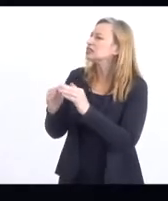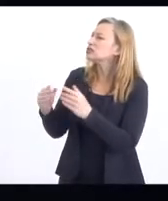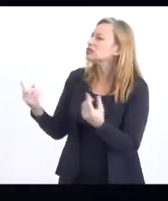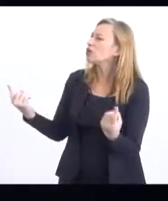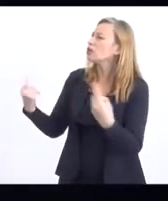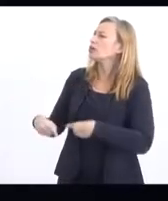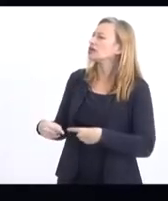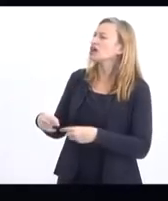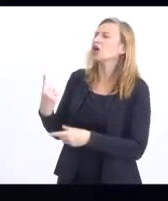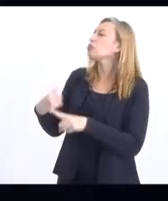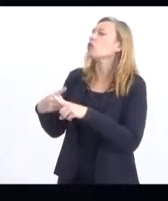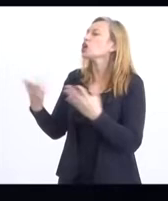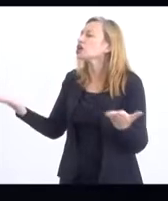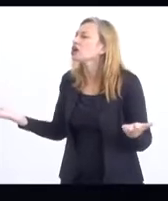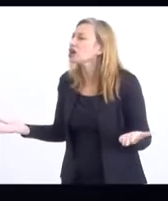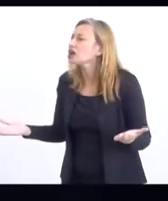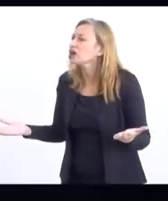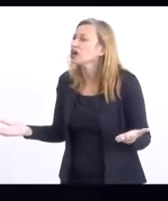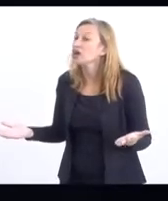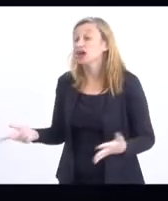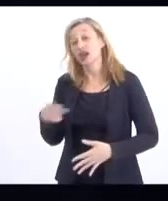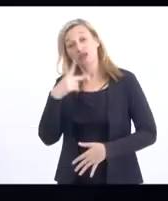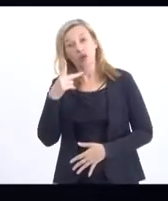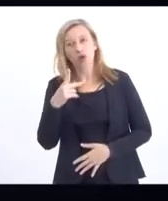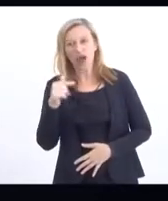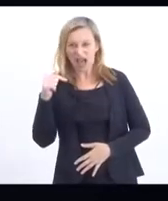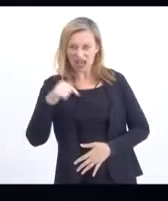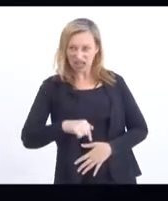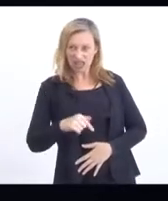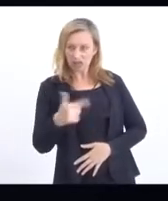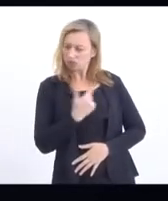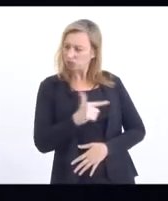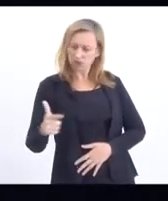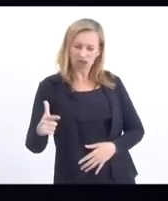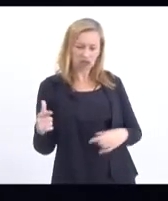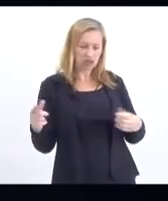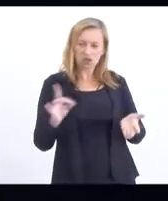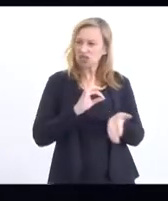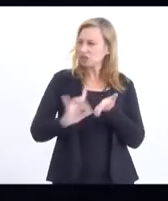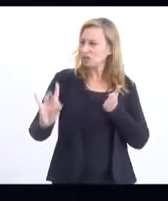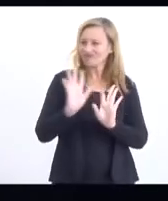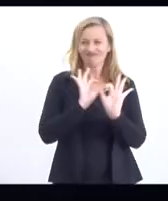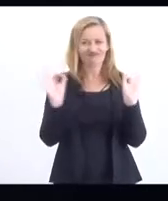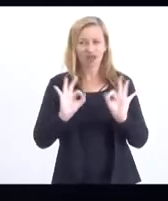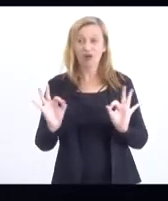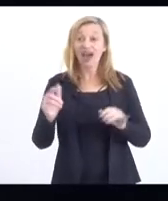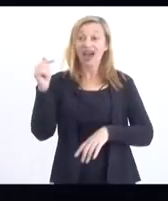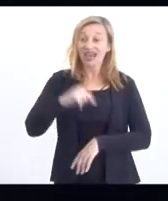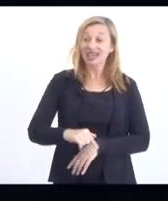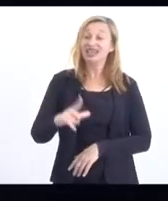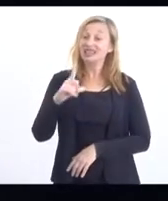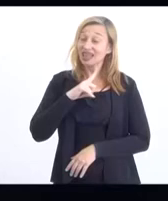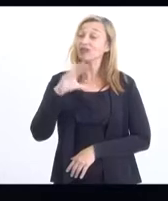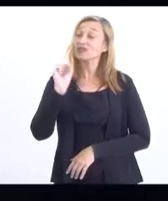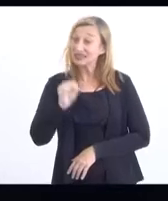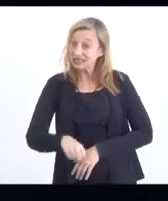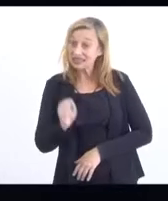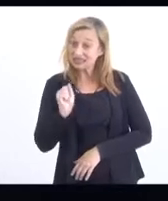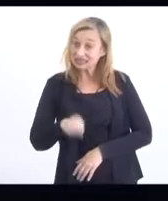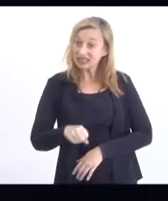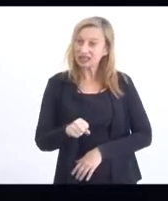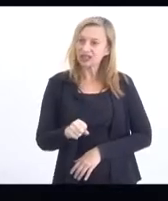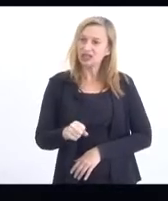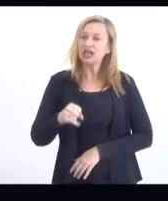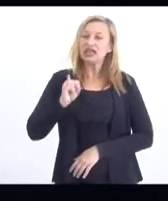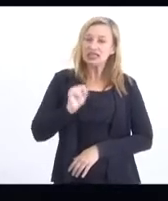por que você investe em adversário? Ele falou assim, aqui eu não tenho adversário, aqui eu tenho sim, porque